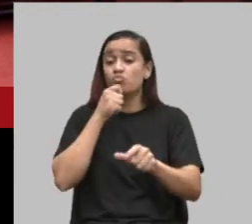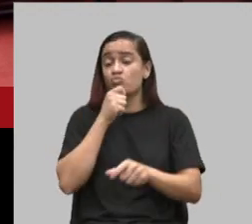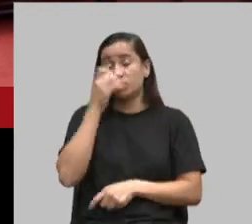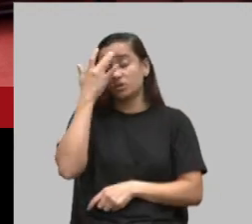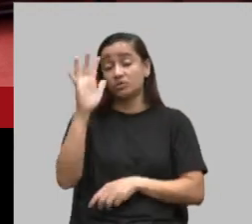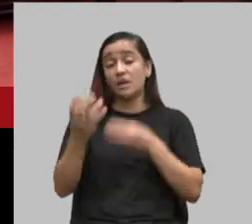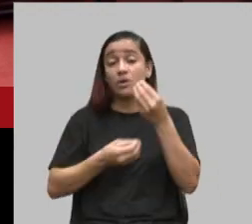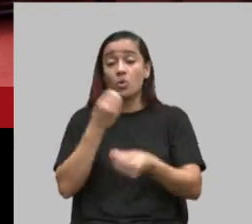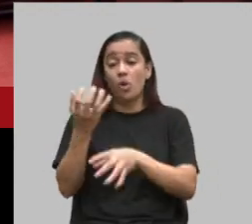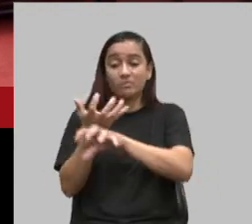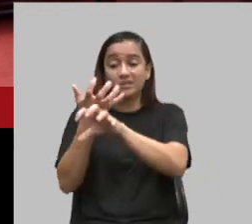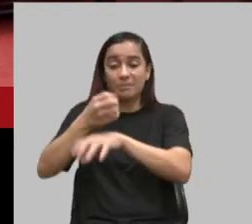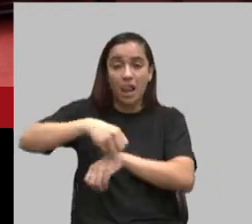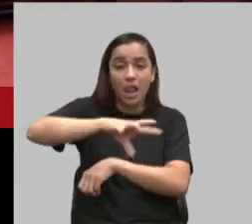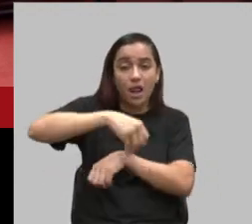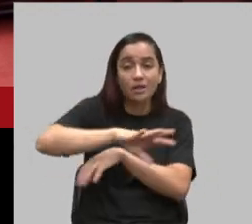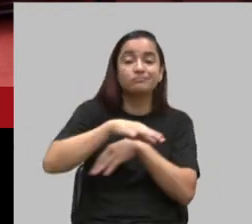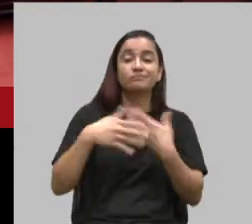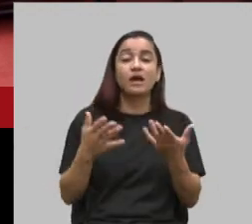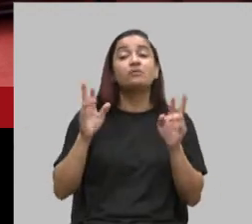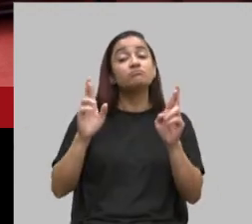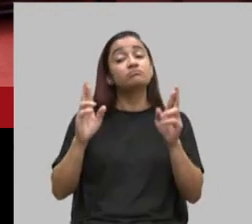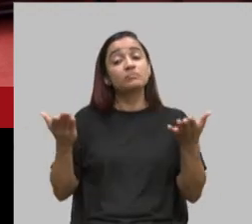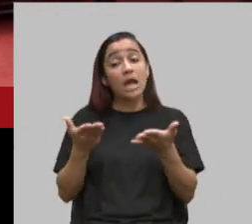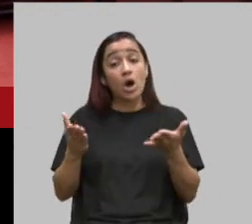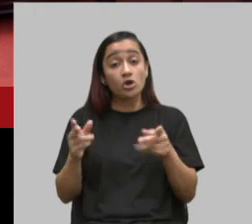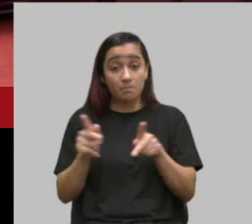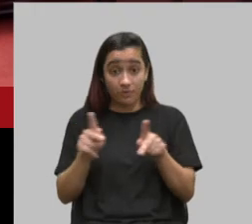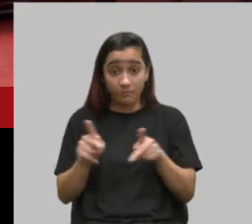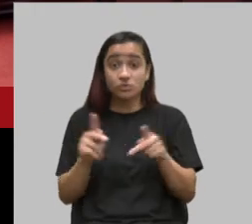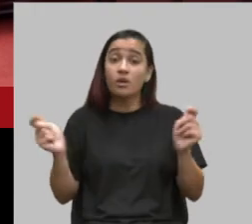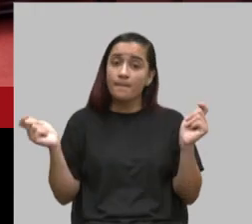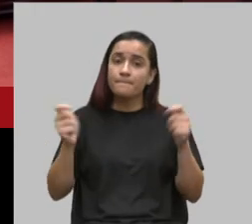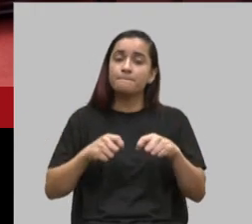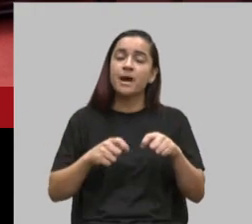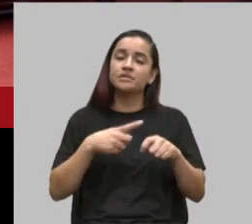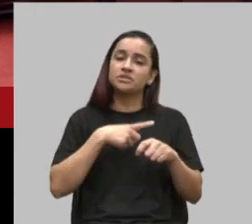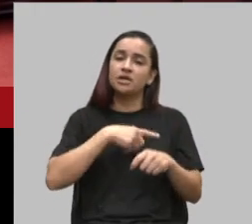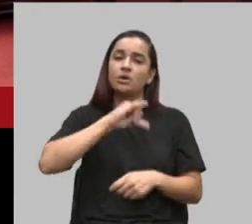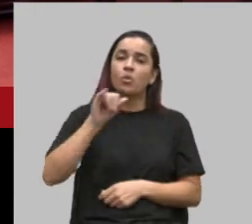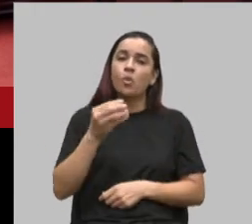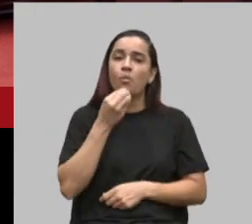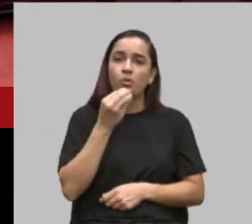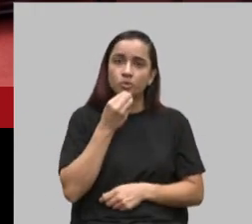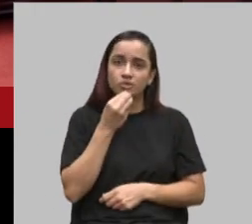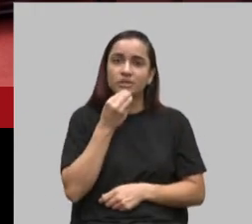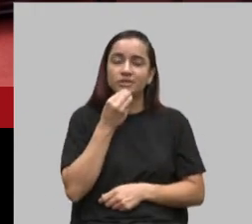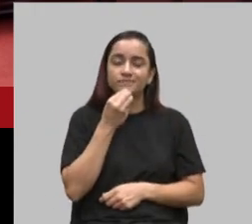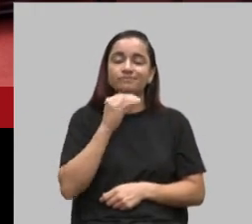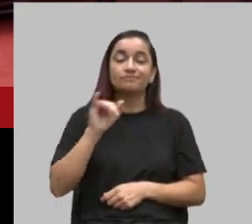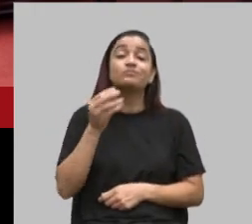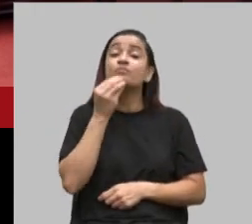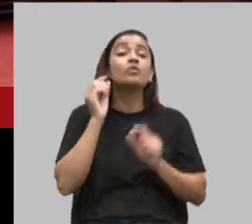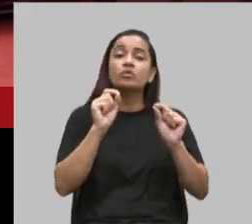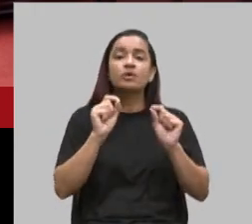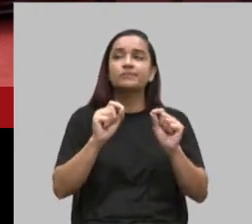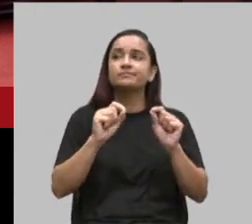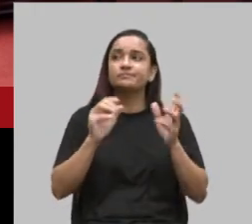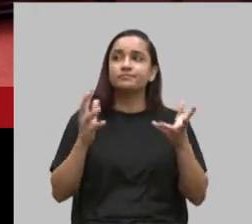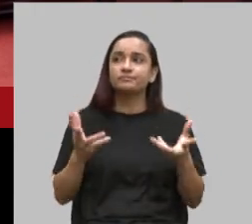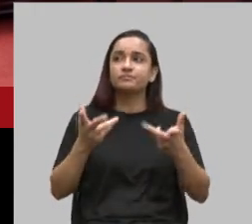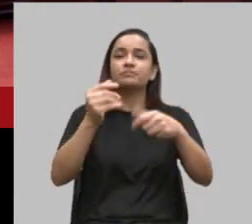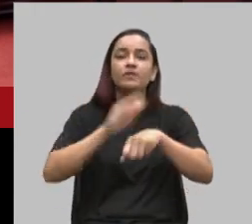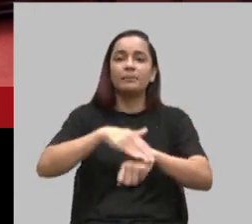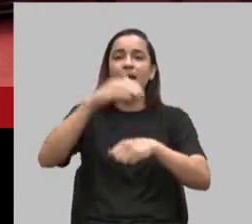esperamos que os professores atualmente possam ter essa oportunidade a oportunidade de serem mais